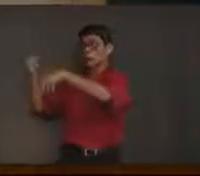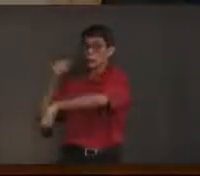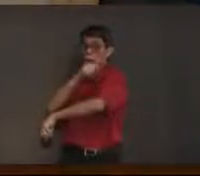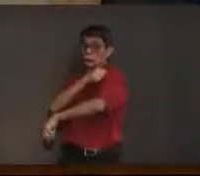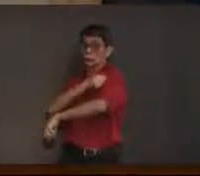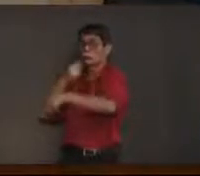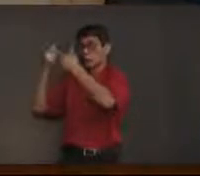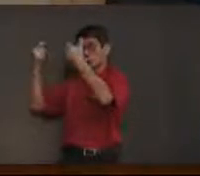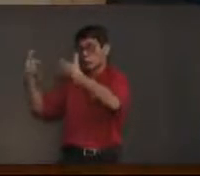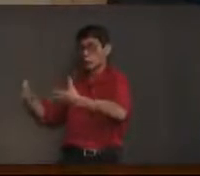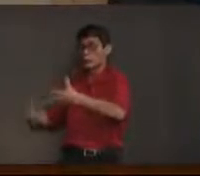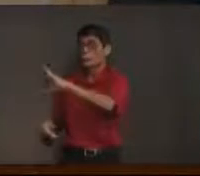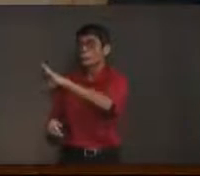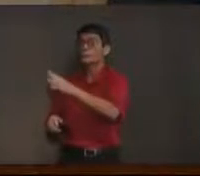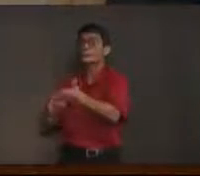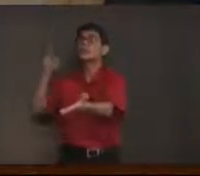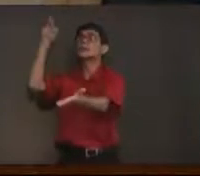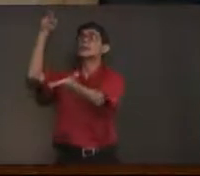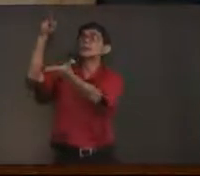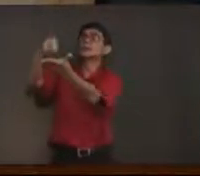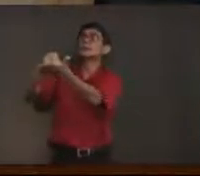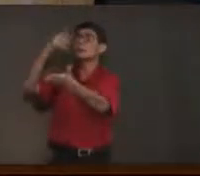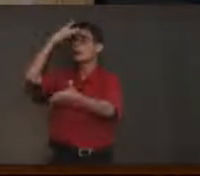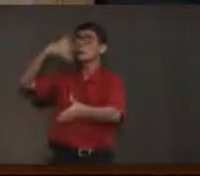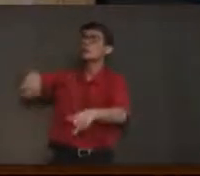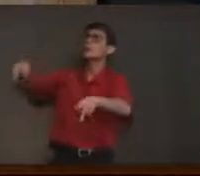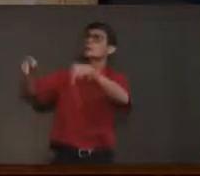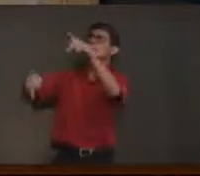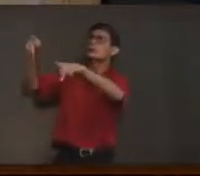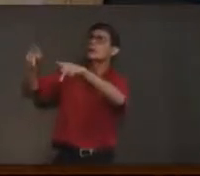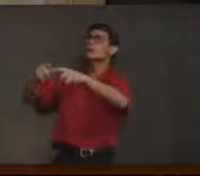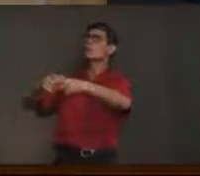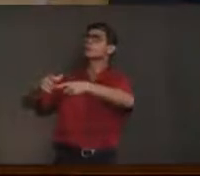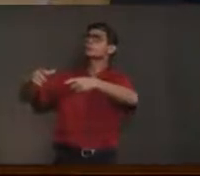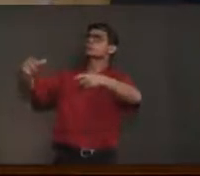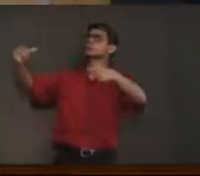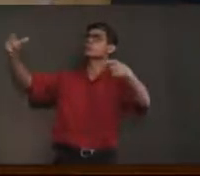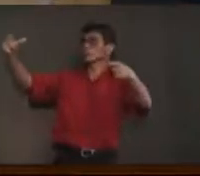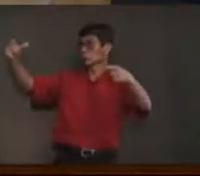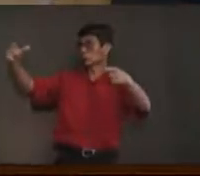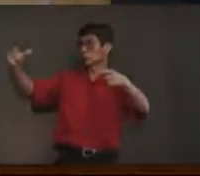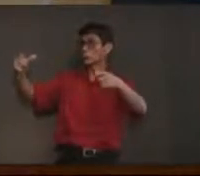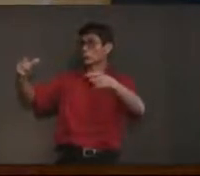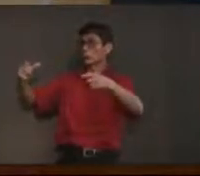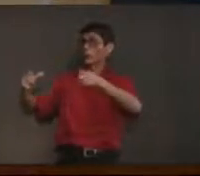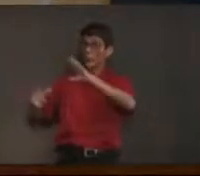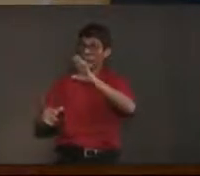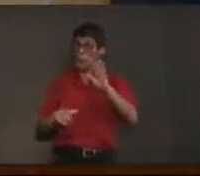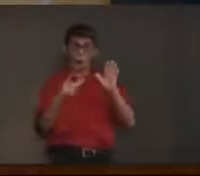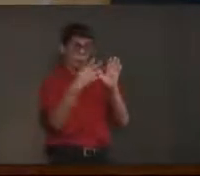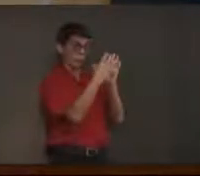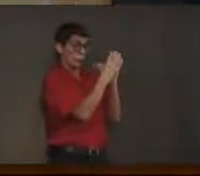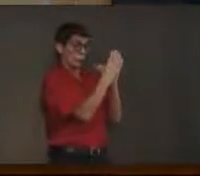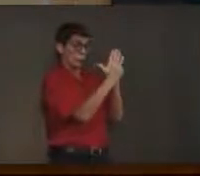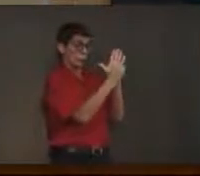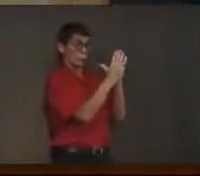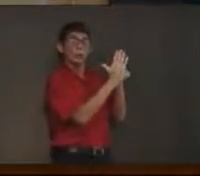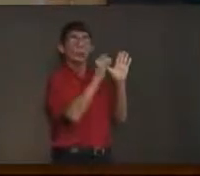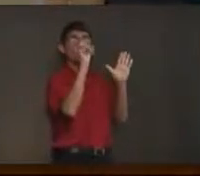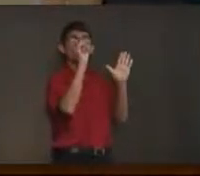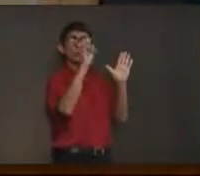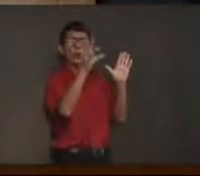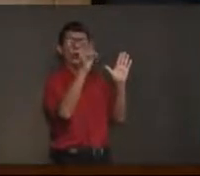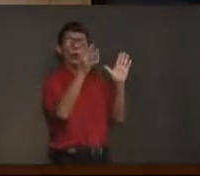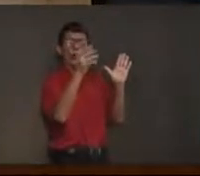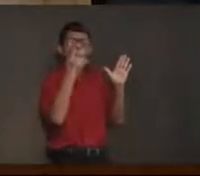professora mais na na realidade a população continua a crescer sim o modelo ele é uma leitura